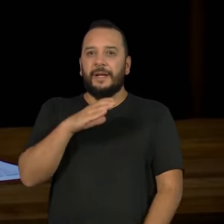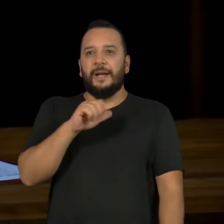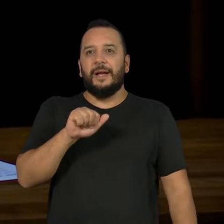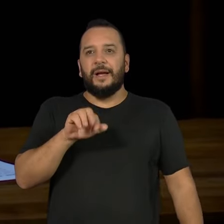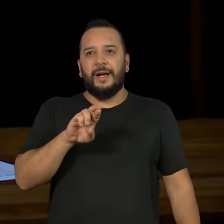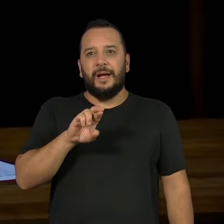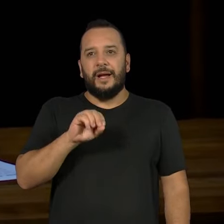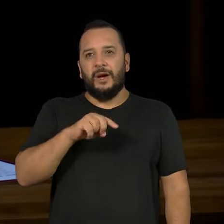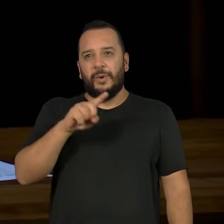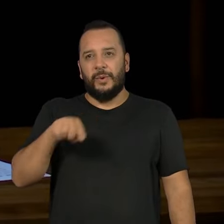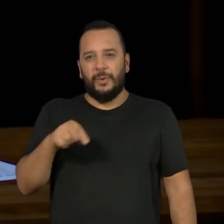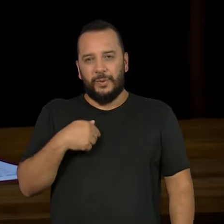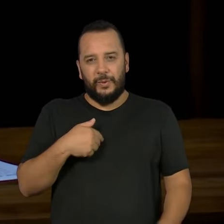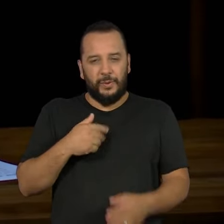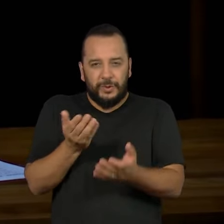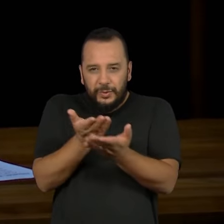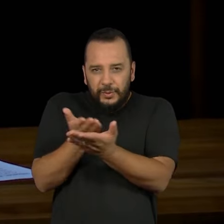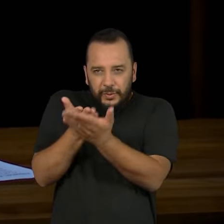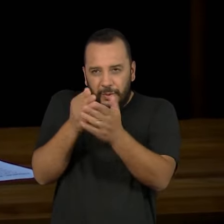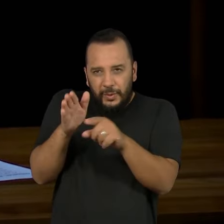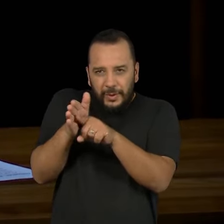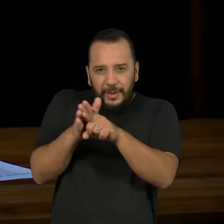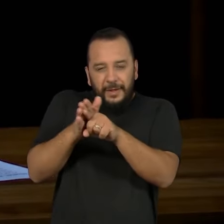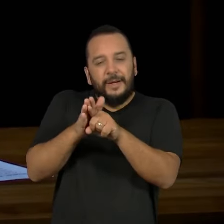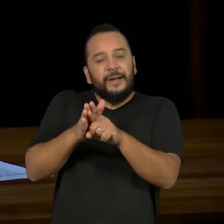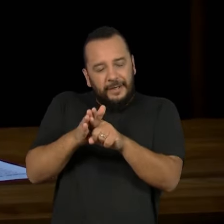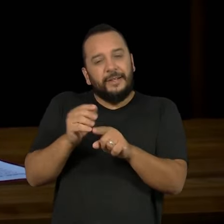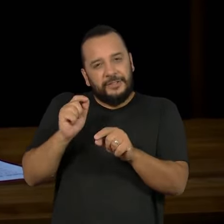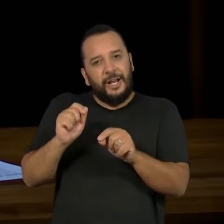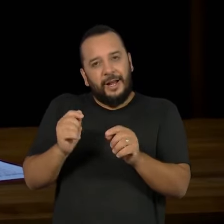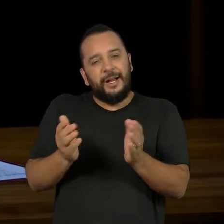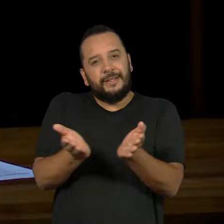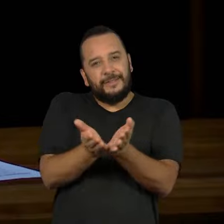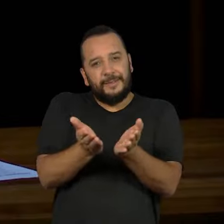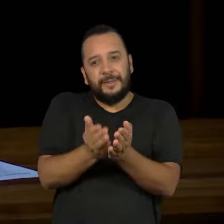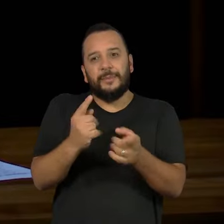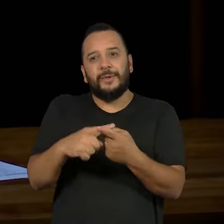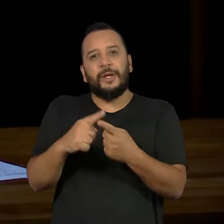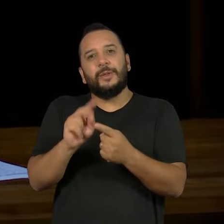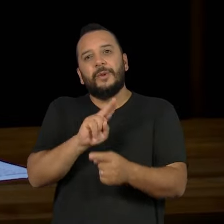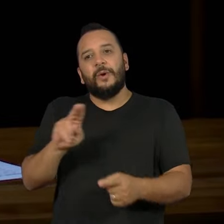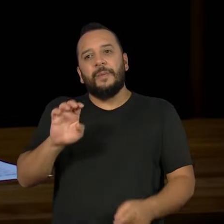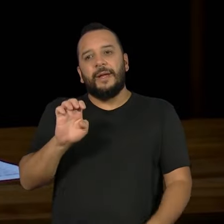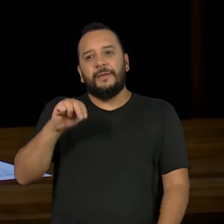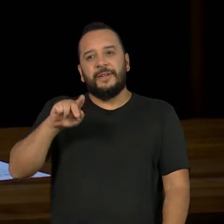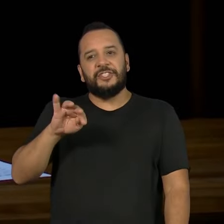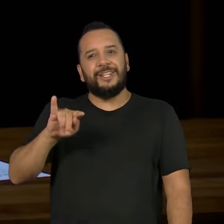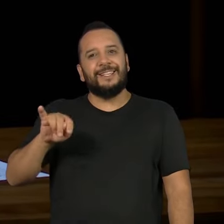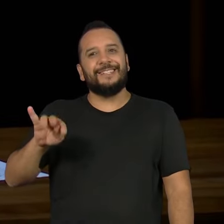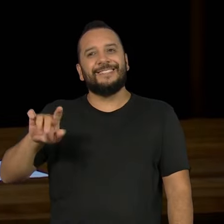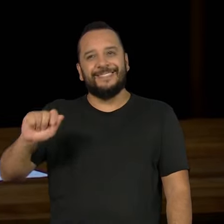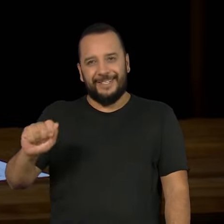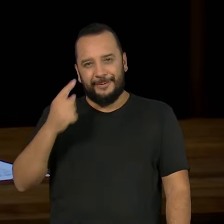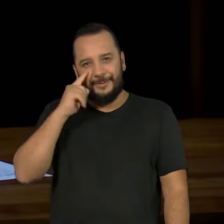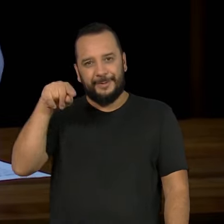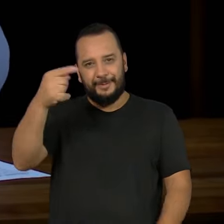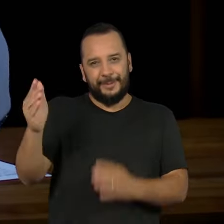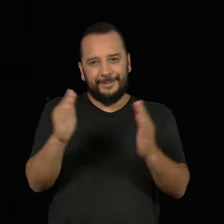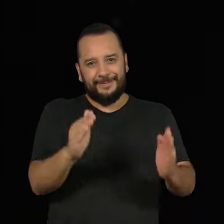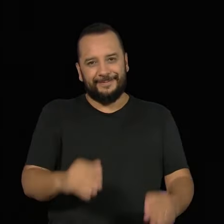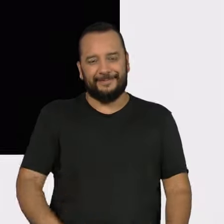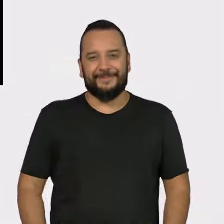decidiu estudar os evangélicos por causa do sobrenome dela Evangelista nós vamos saber no próximo bloco